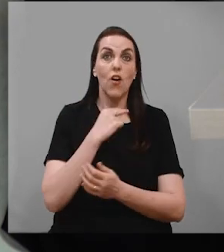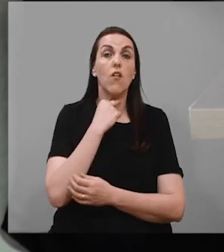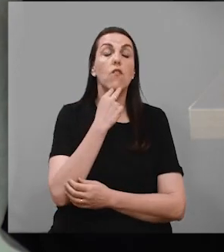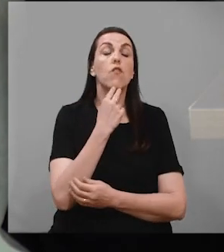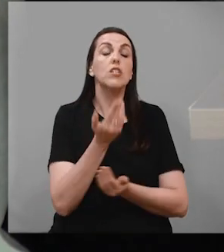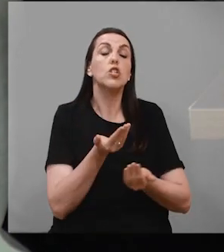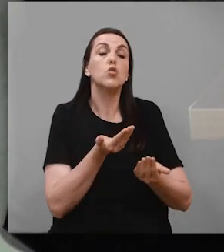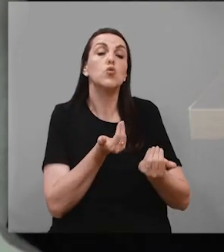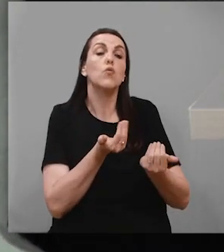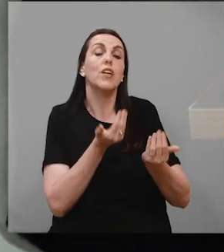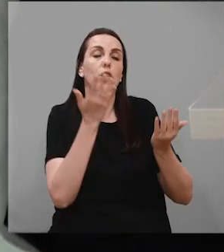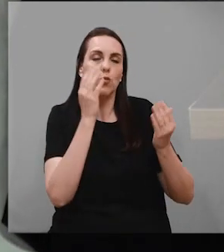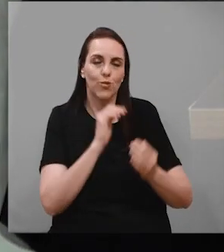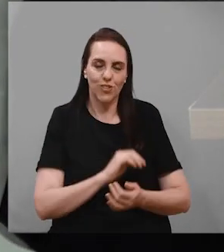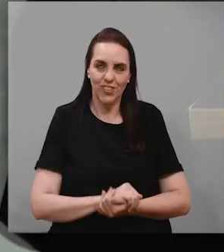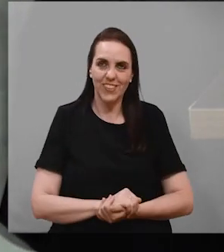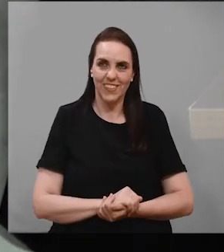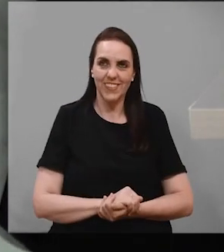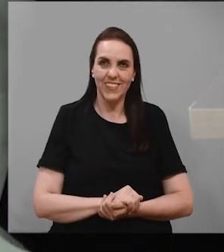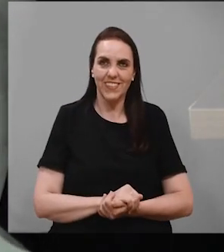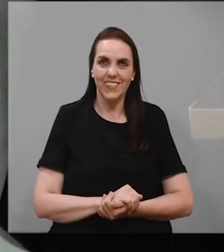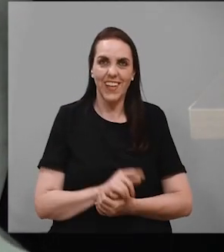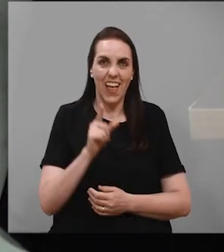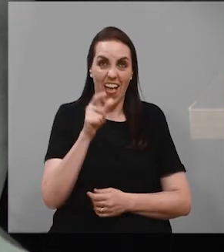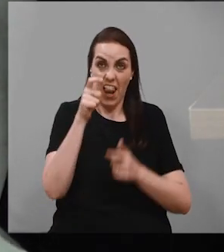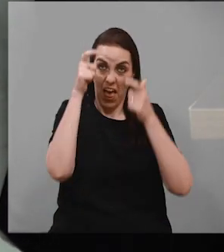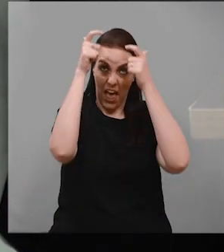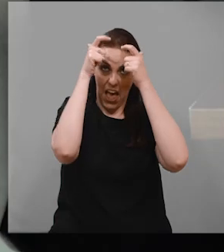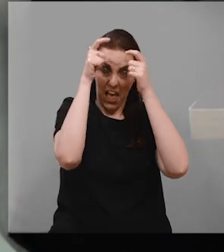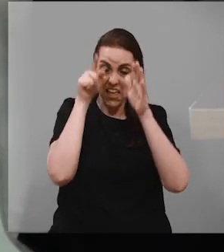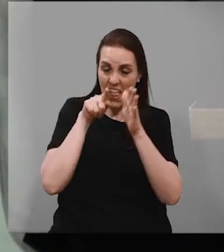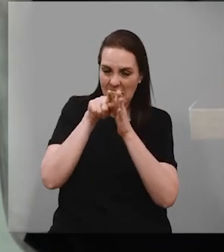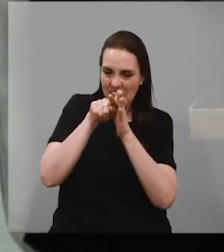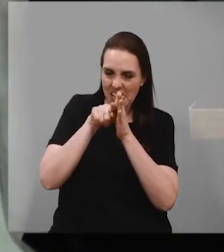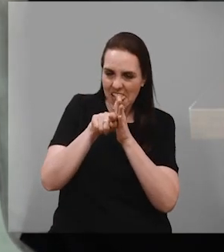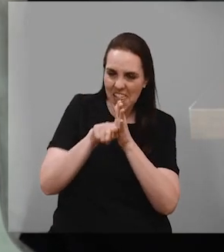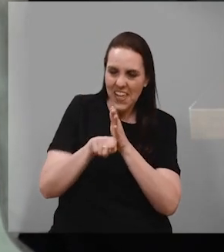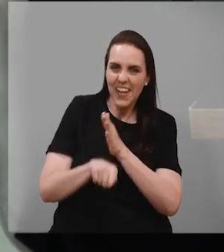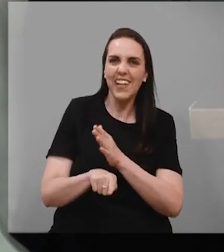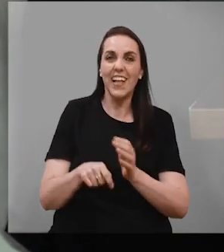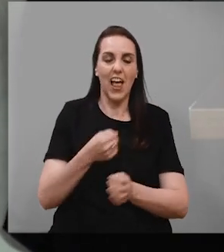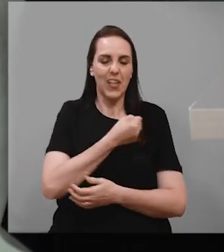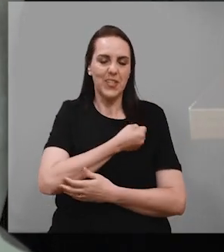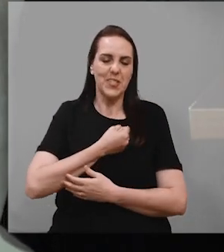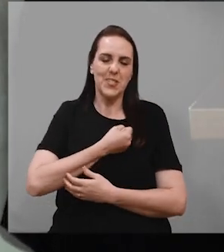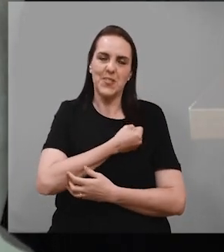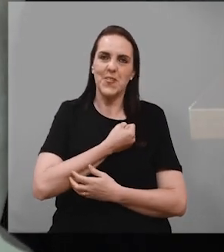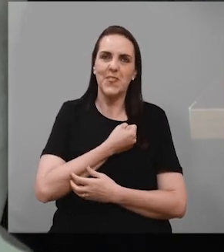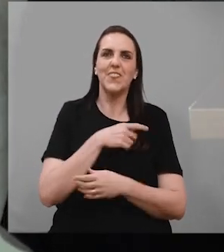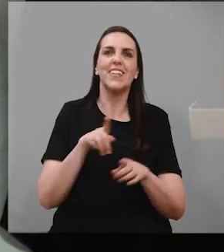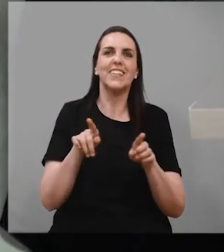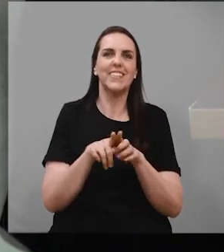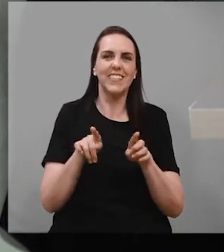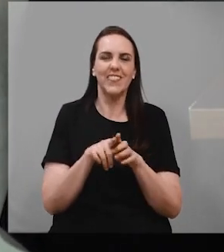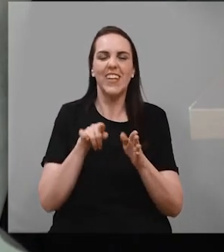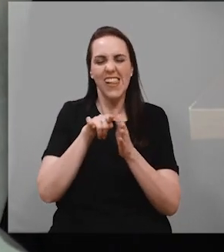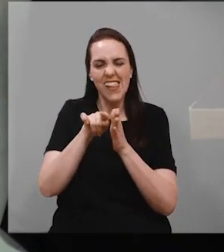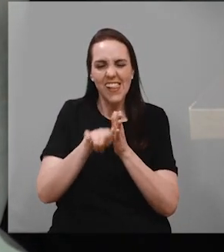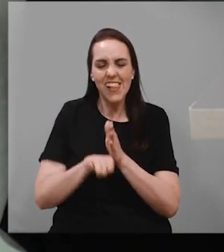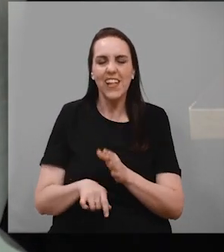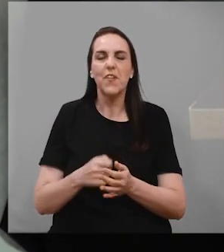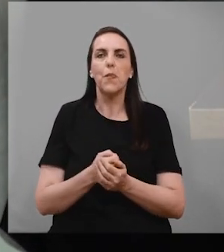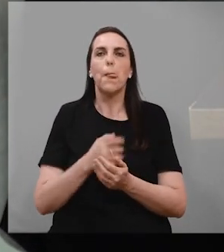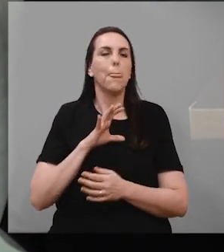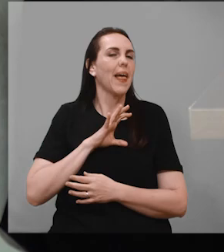A voz da juventude. Da juventude. A E nossa aí rainha da enquete. Adoro. A dos números. A dos números e da a enquete,